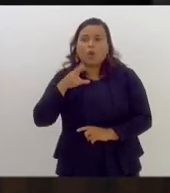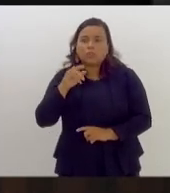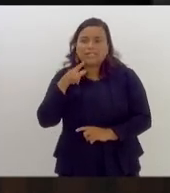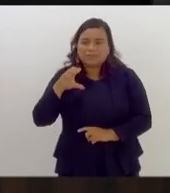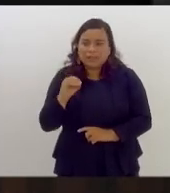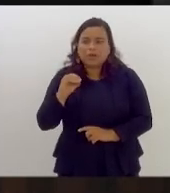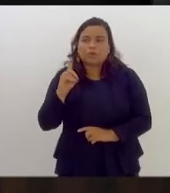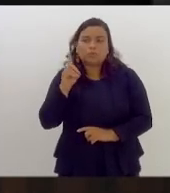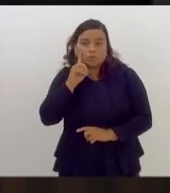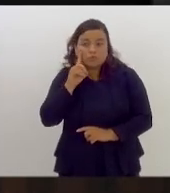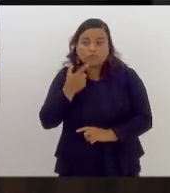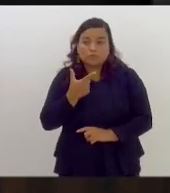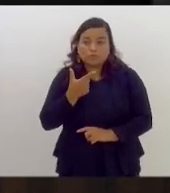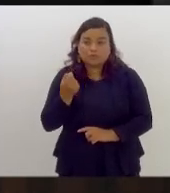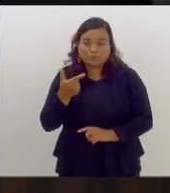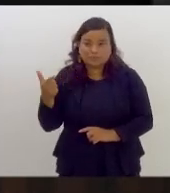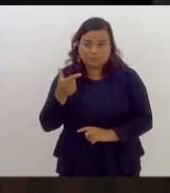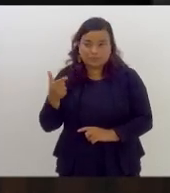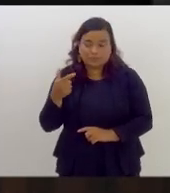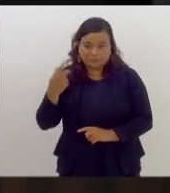2022.